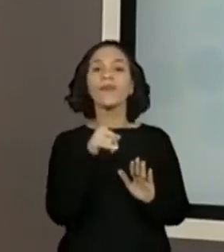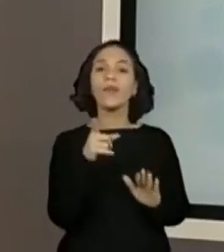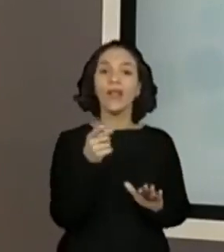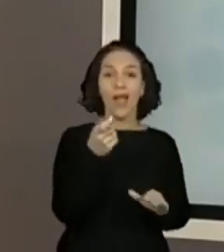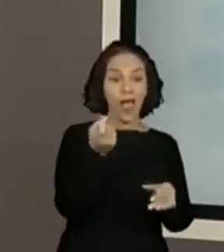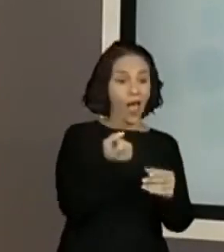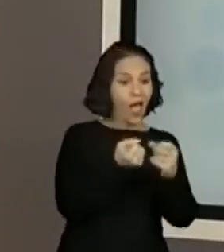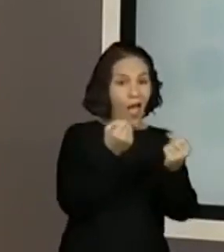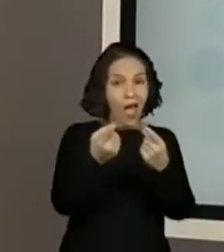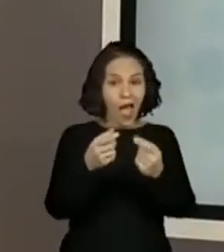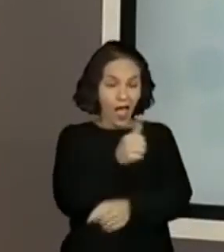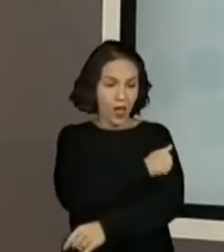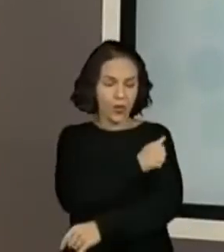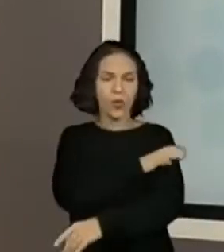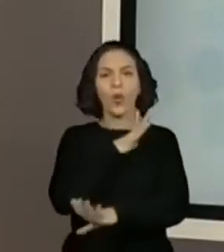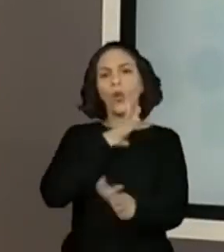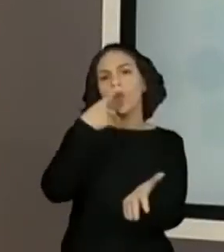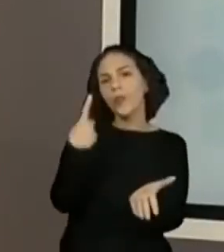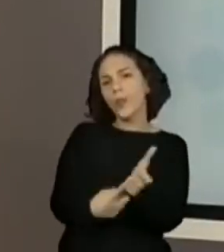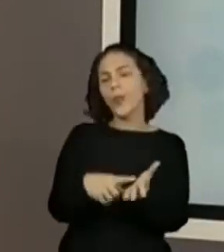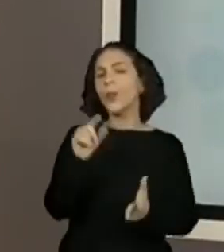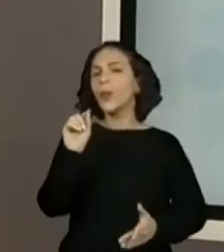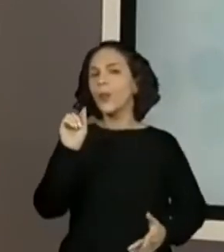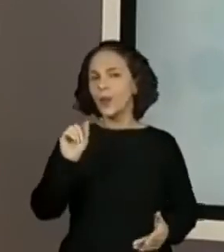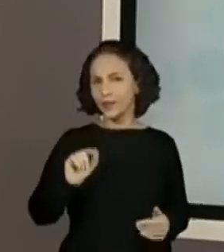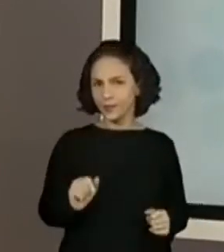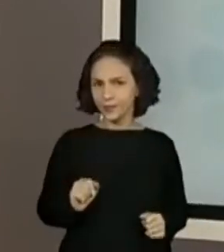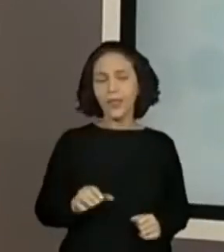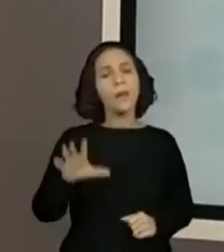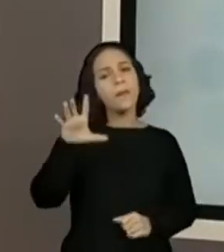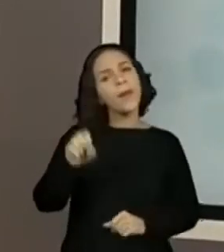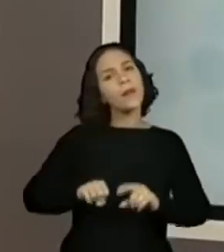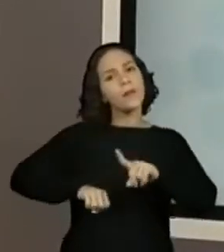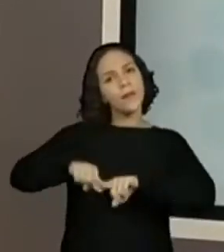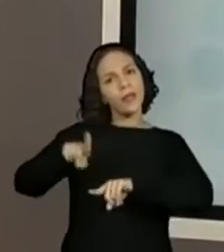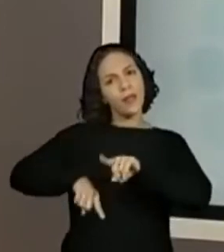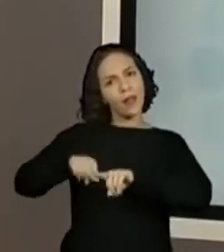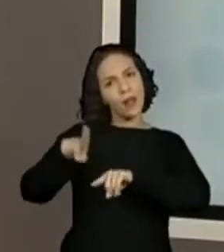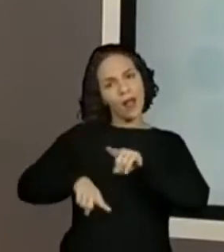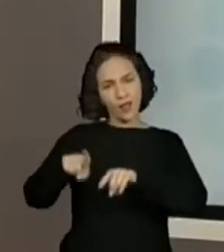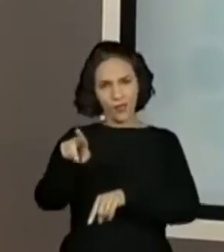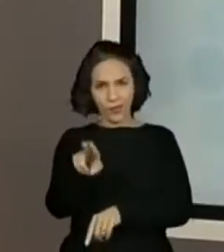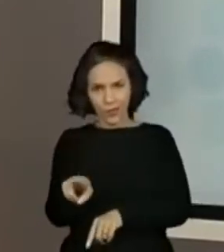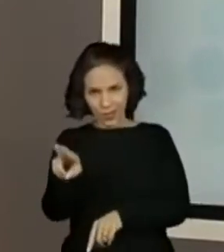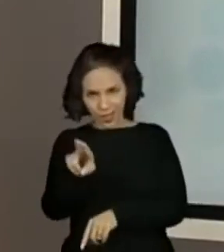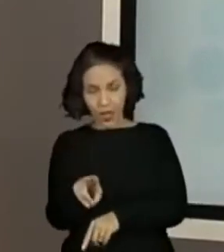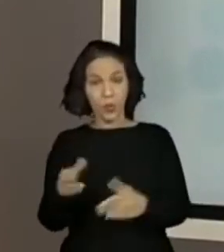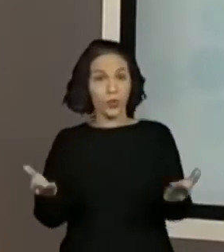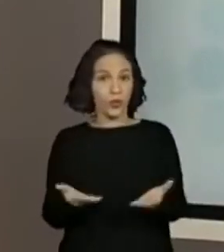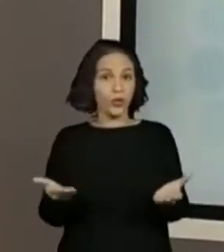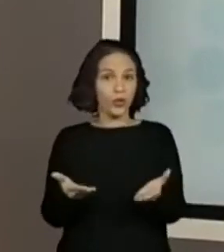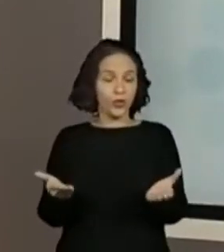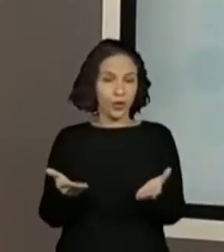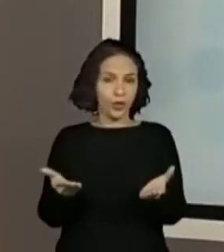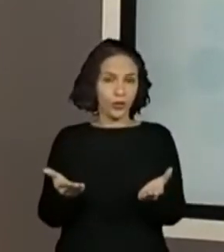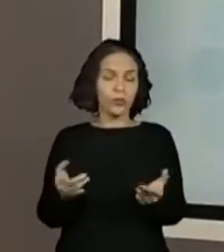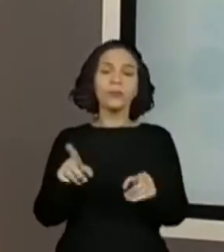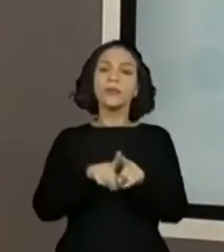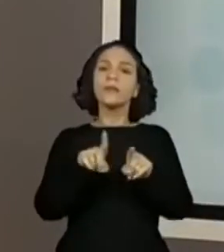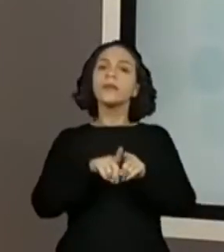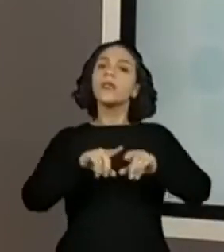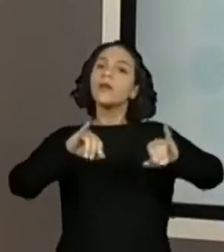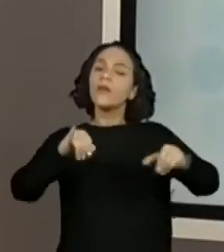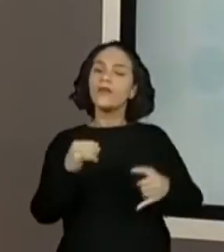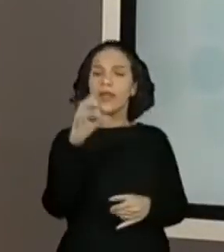alguns combinados que a gente sempre tem nas nossas aulas. Separem o material que vocês vão utilizar. Hoje, eu quero que vocês também separem